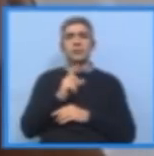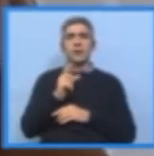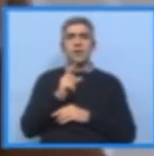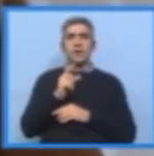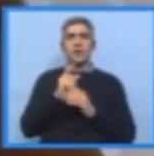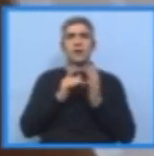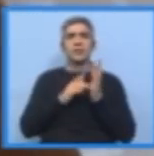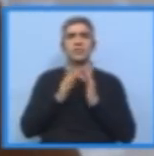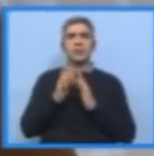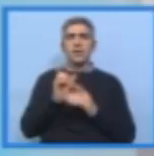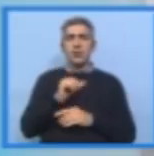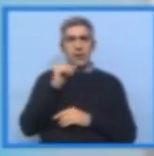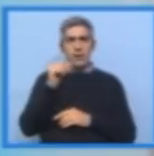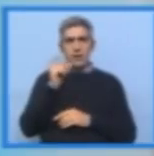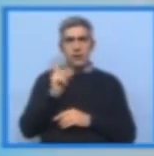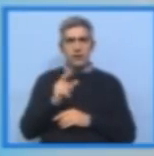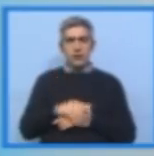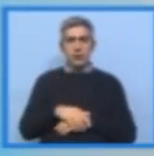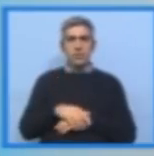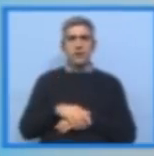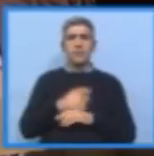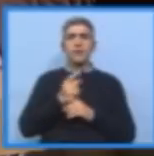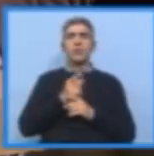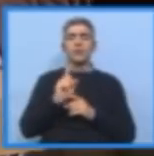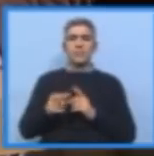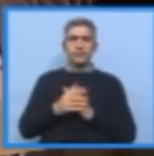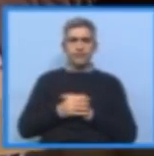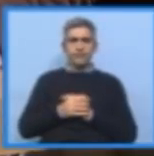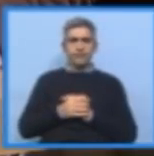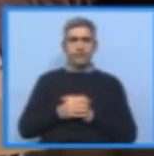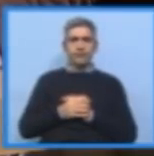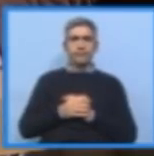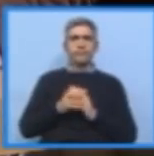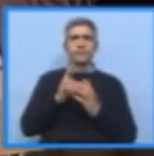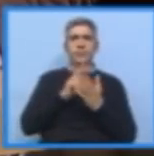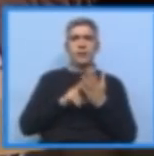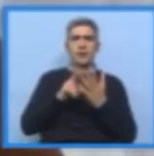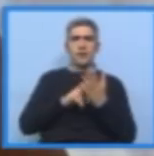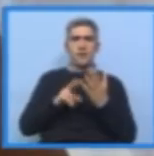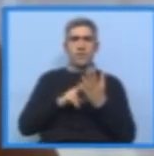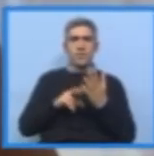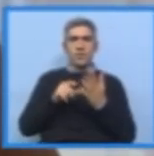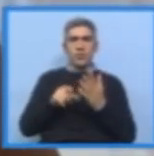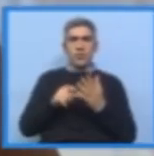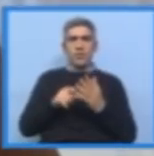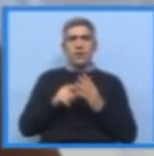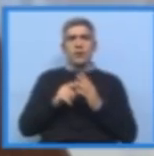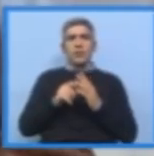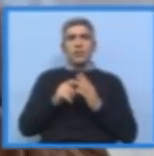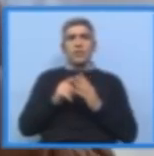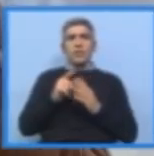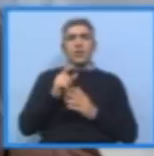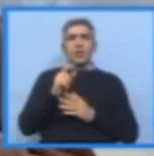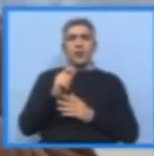ainda cristã, ainda não cristianizada. Porquê? É uma leitura do profeta Isaías,